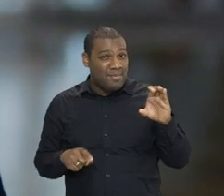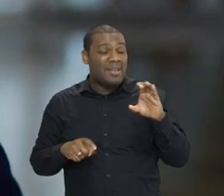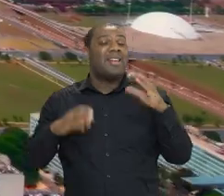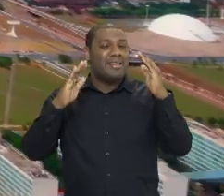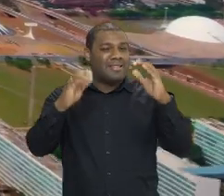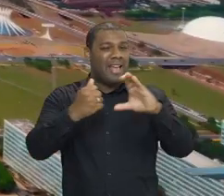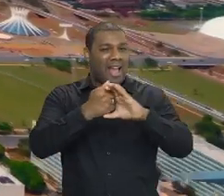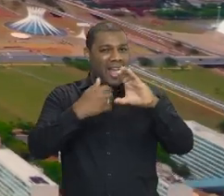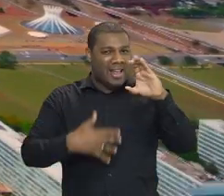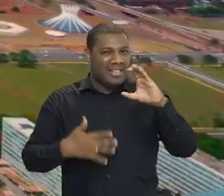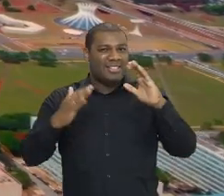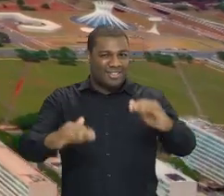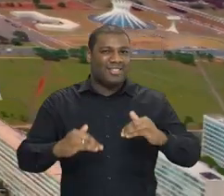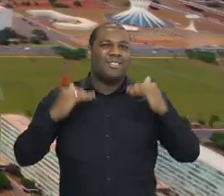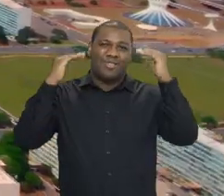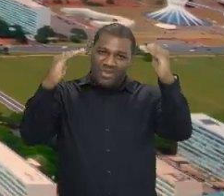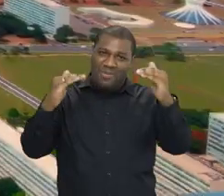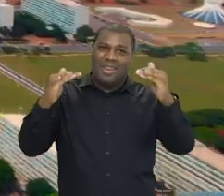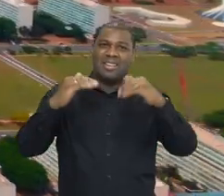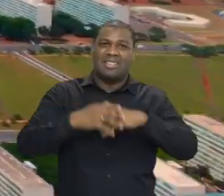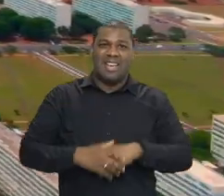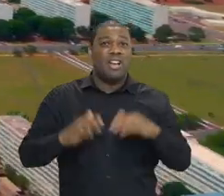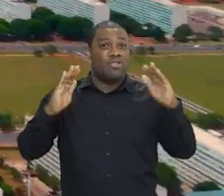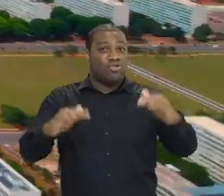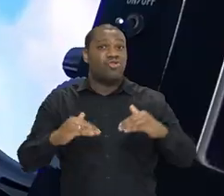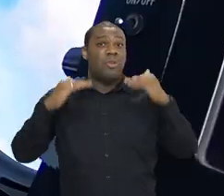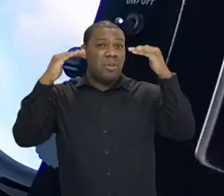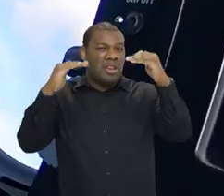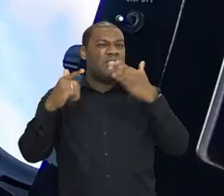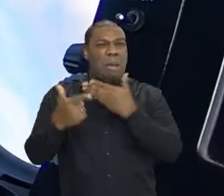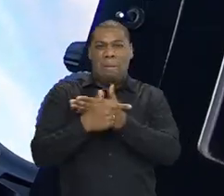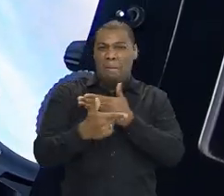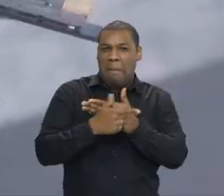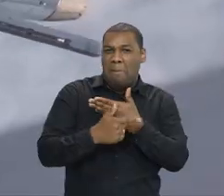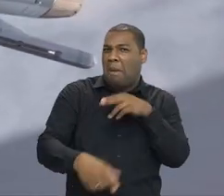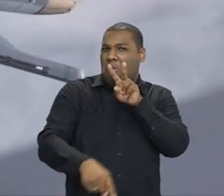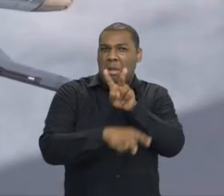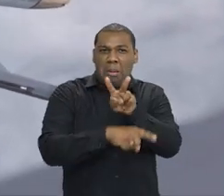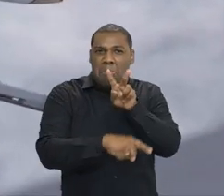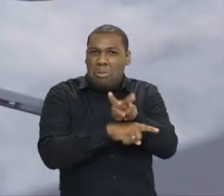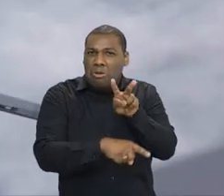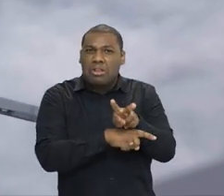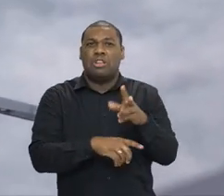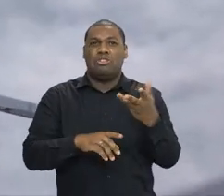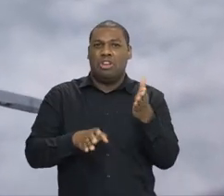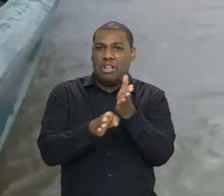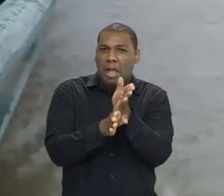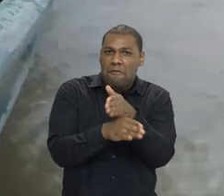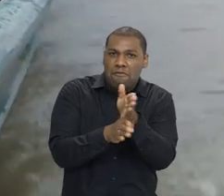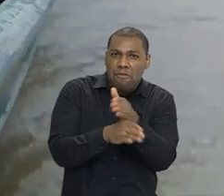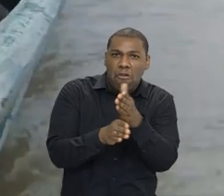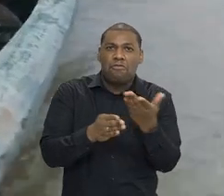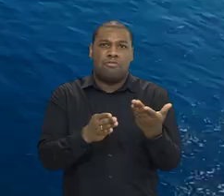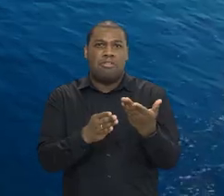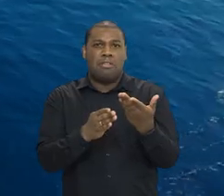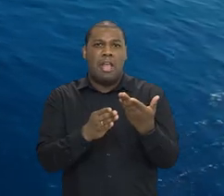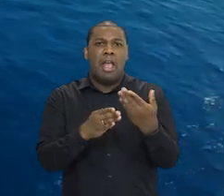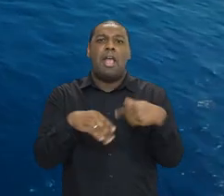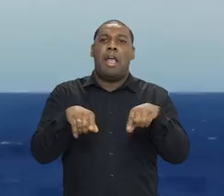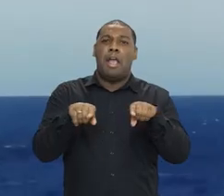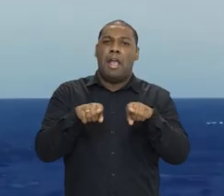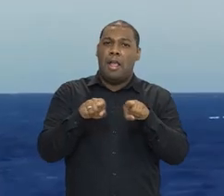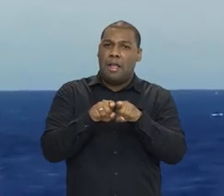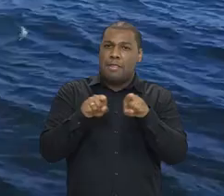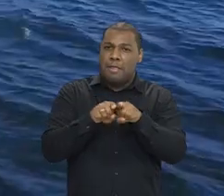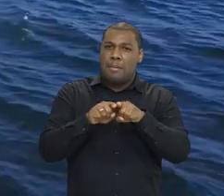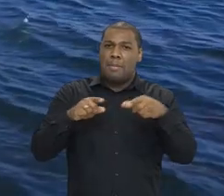independência é a soberania. Soberania é mais do que cumprir a importante missão de resguardar nossas fronteiras terrestres e